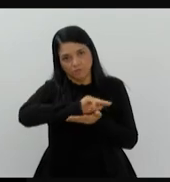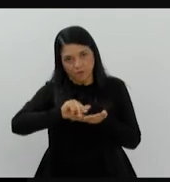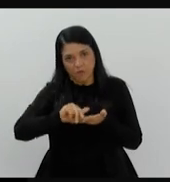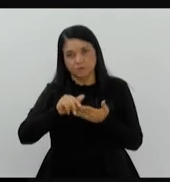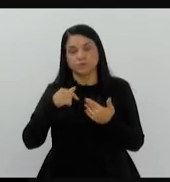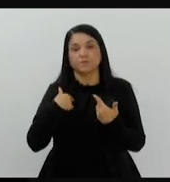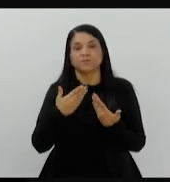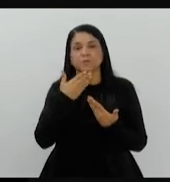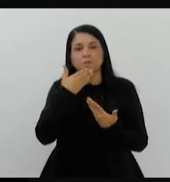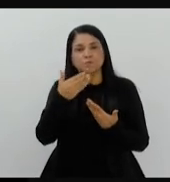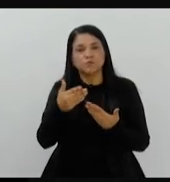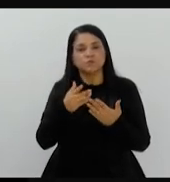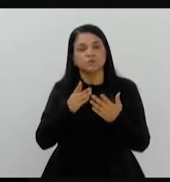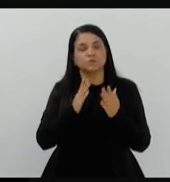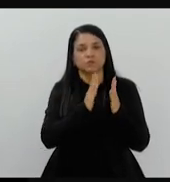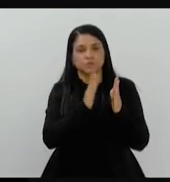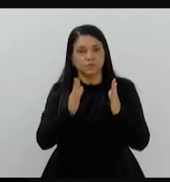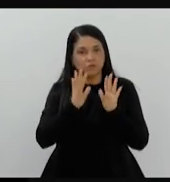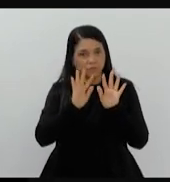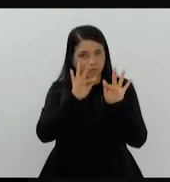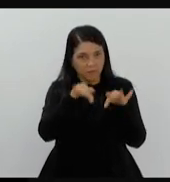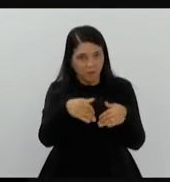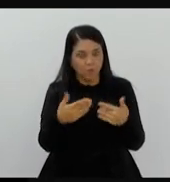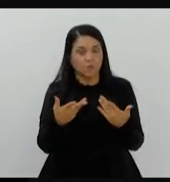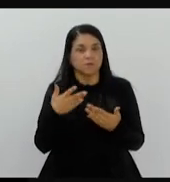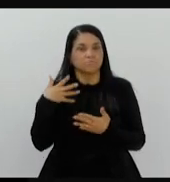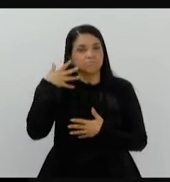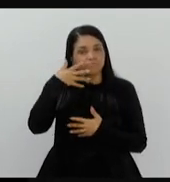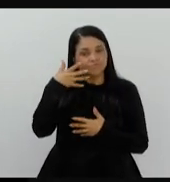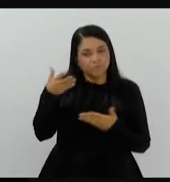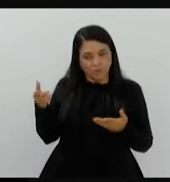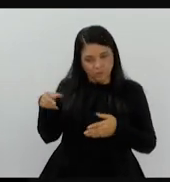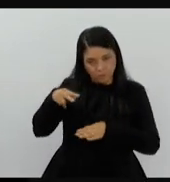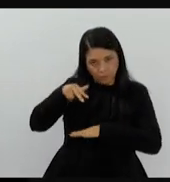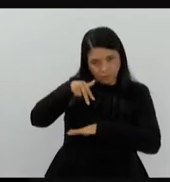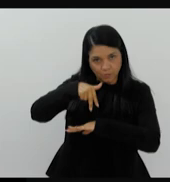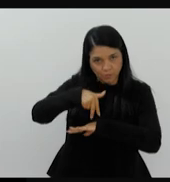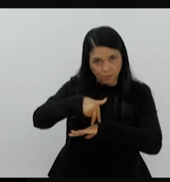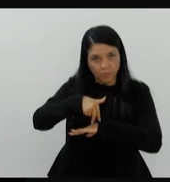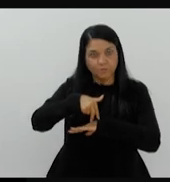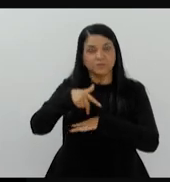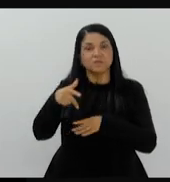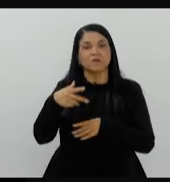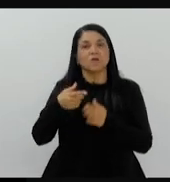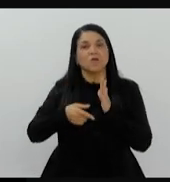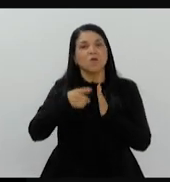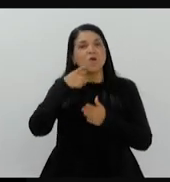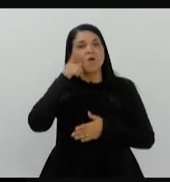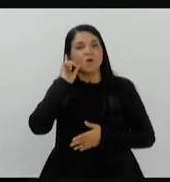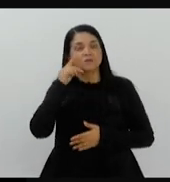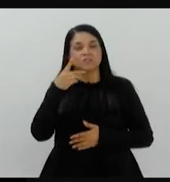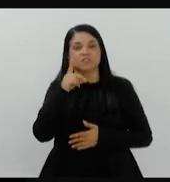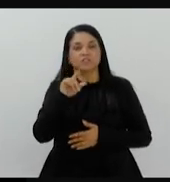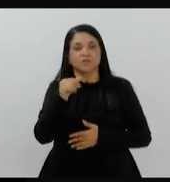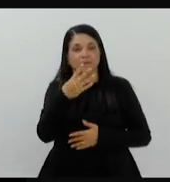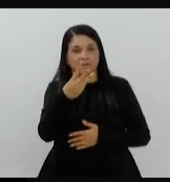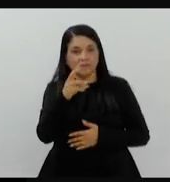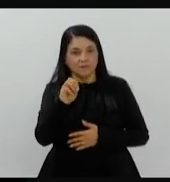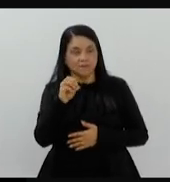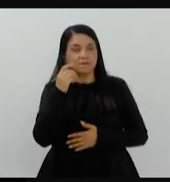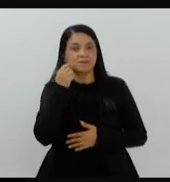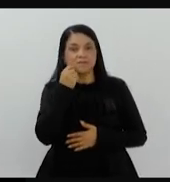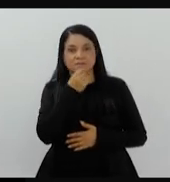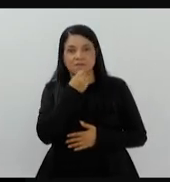expediente final para vir e dar uma palavra, é porque no dia de ontem, dia 30, né, de setembro, foi o dia